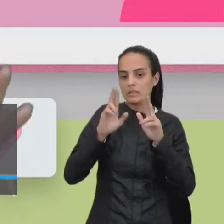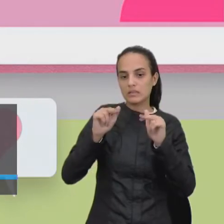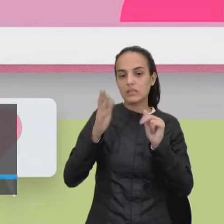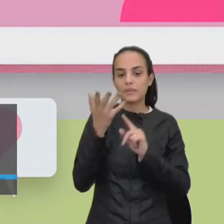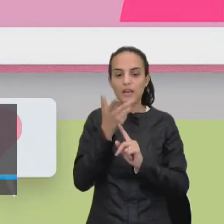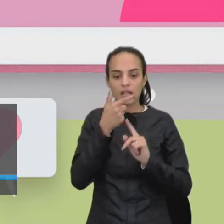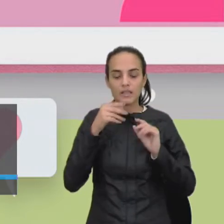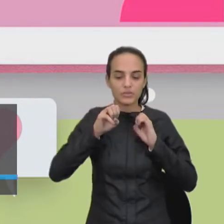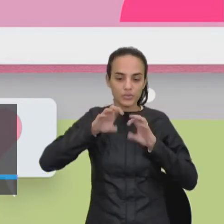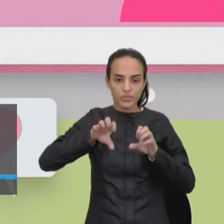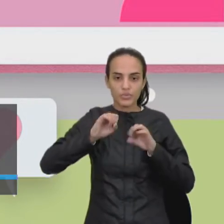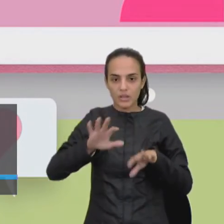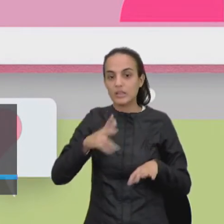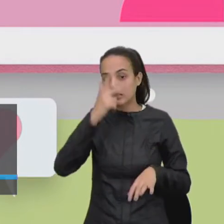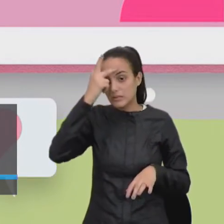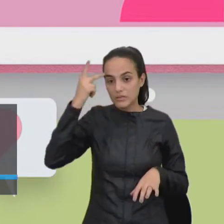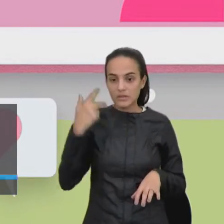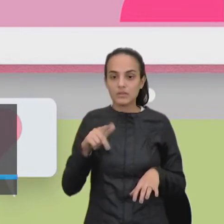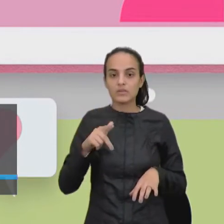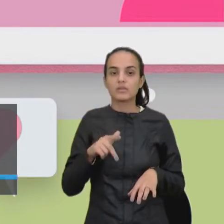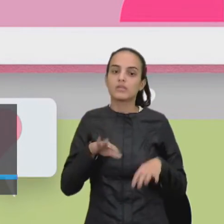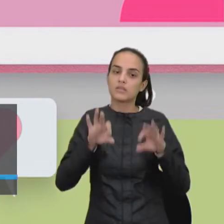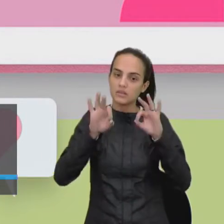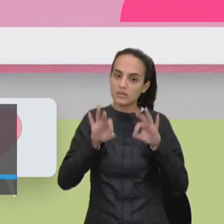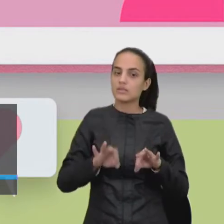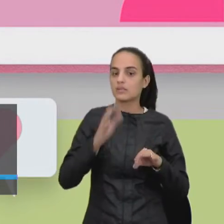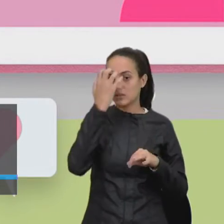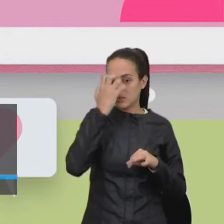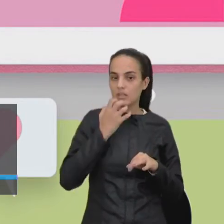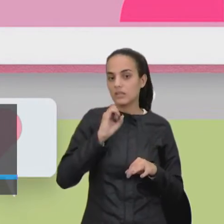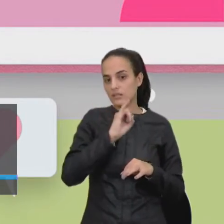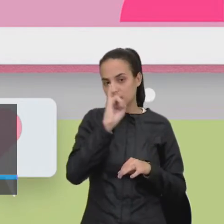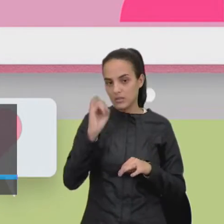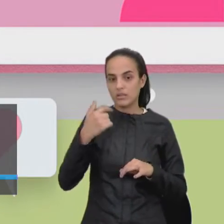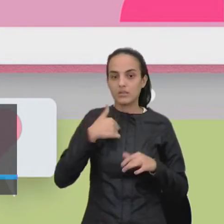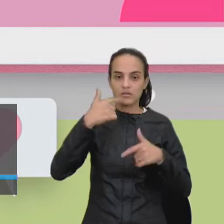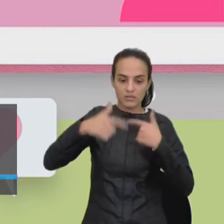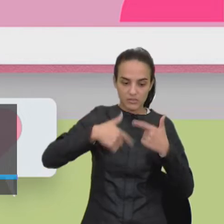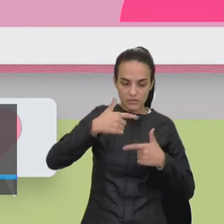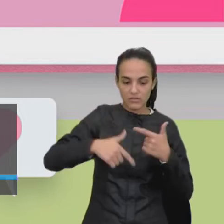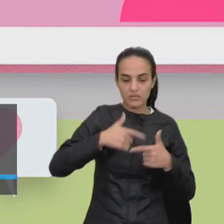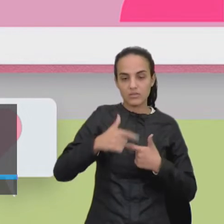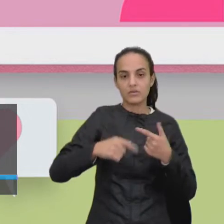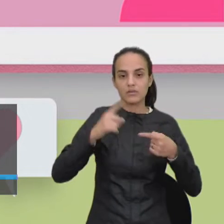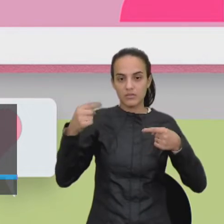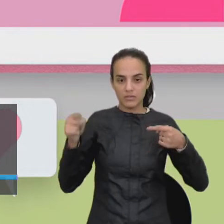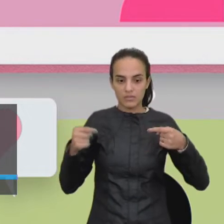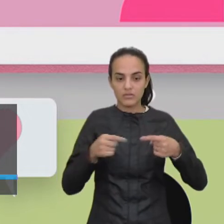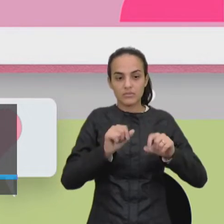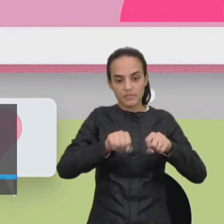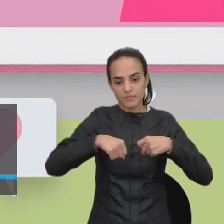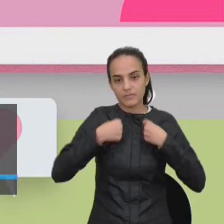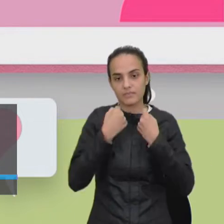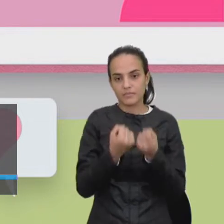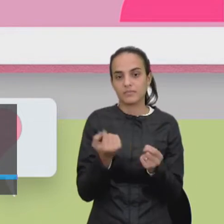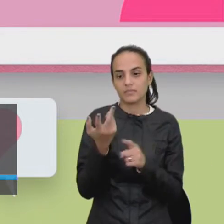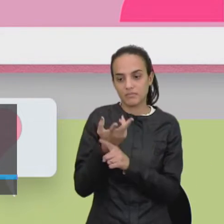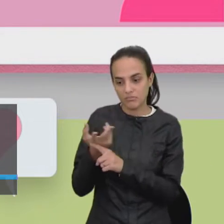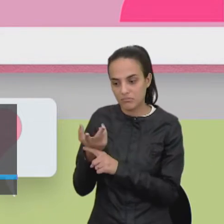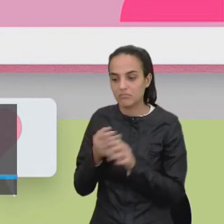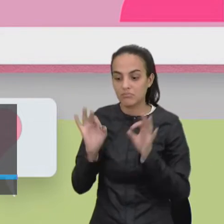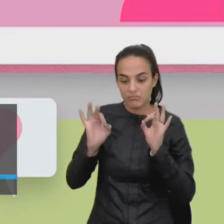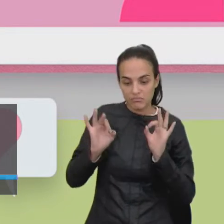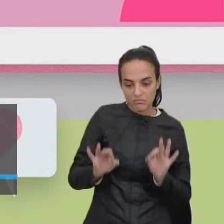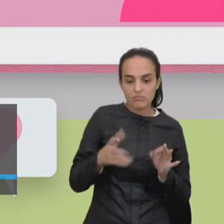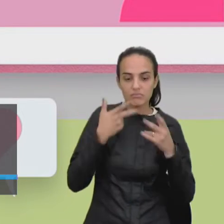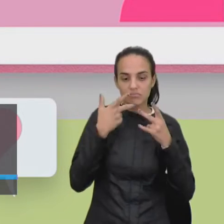educação, tenho certeza que as pessoas vão me levar a sério, claro, se eu tiver um trabalho coeso, dedicado, buscando realmente